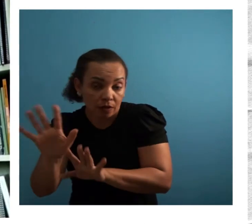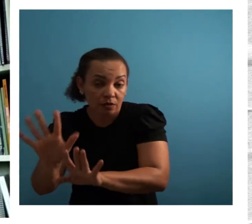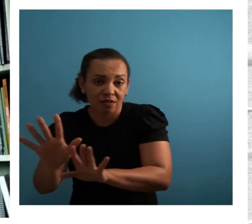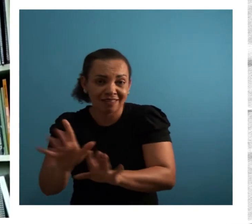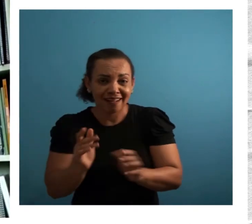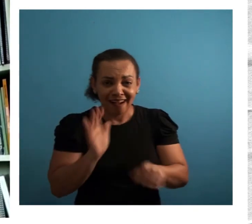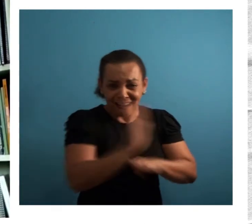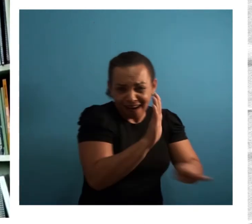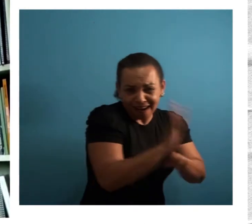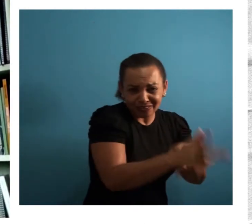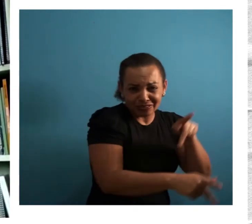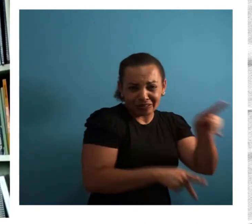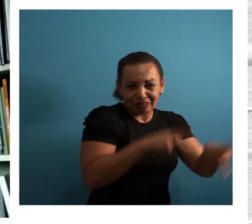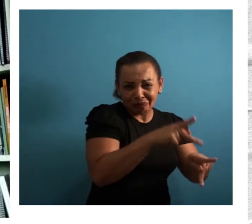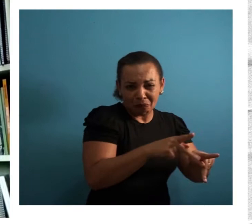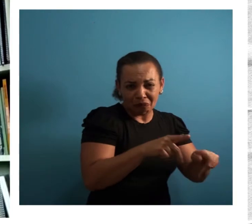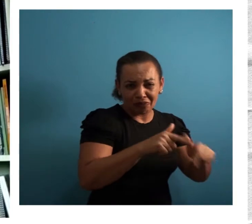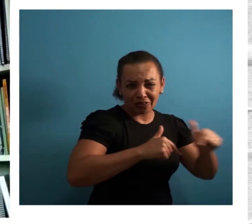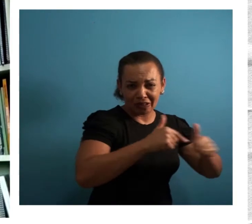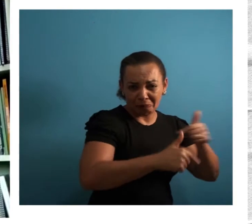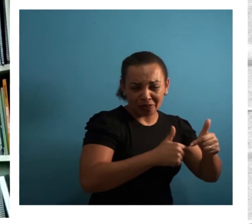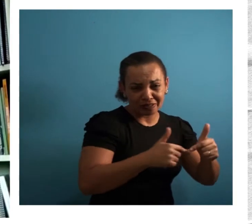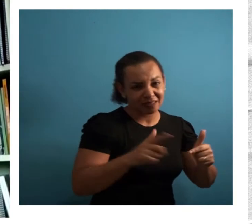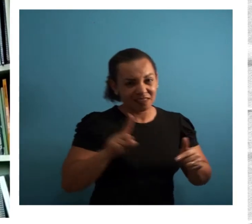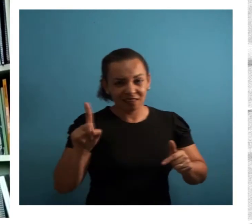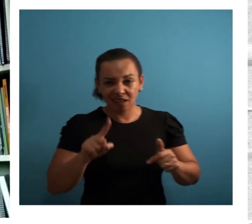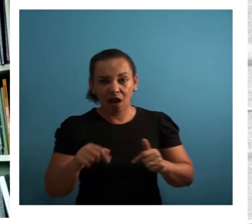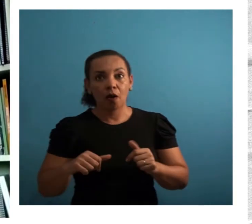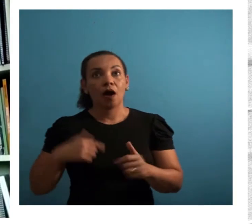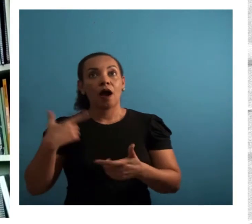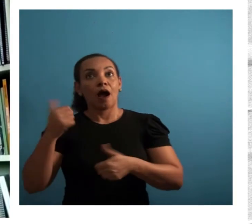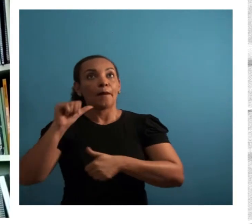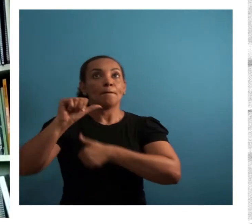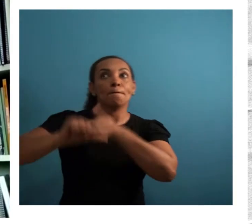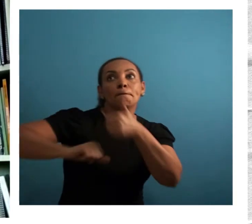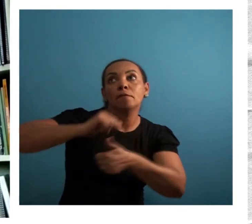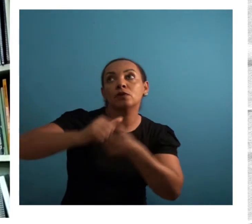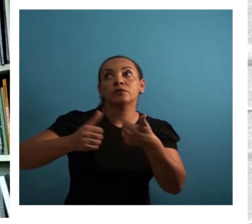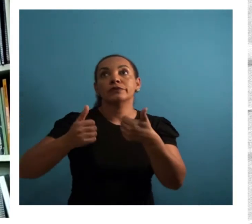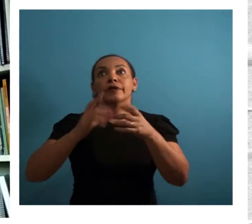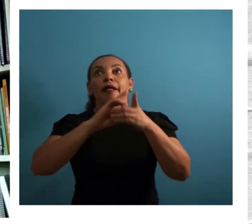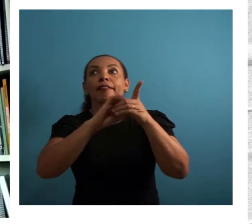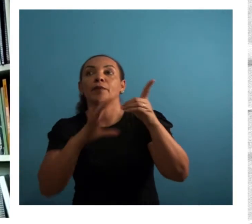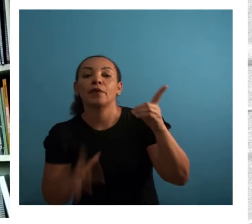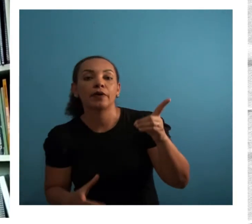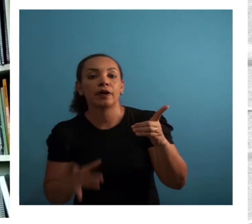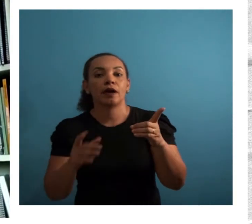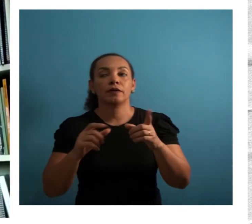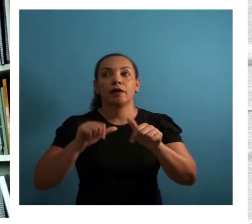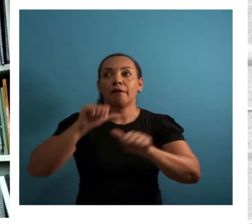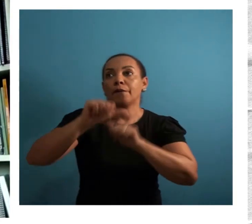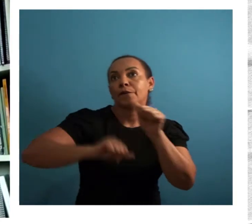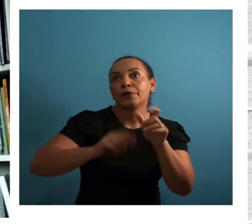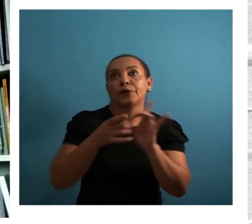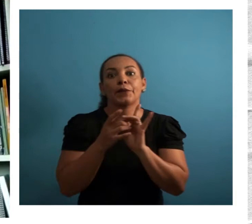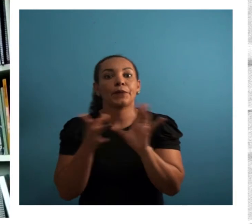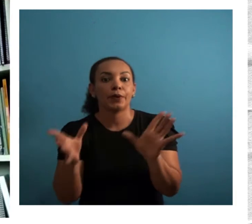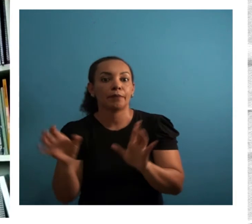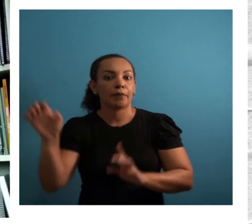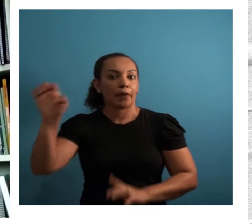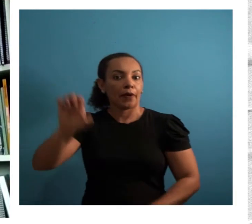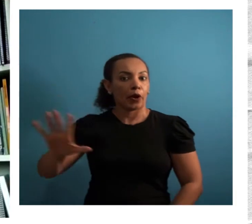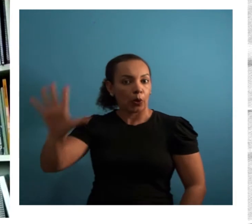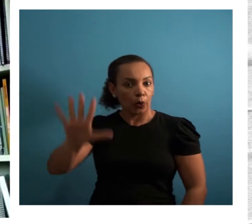trabalhadores ele não fará mais as reformas democráticas que se sonhava as reformas liberais que foram feitos feitas na europa